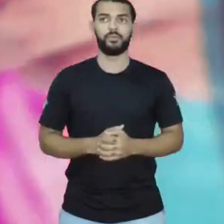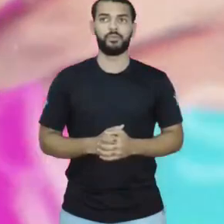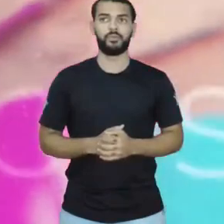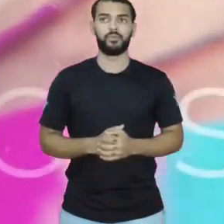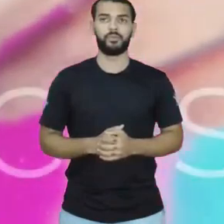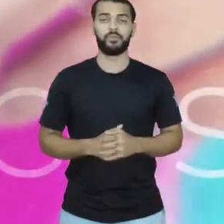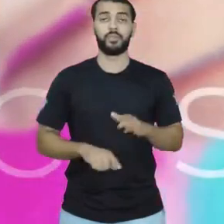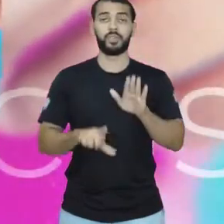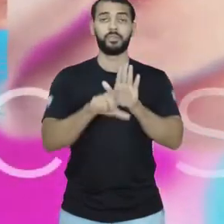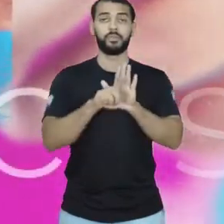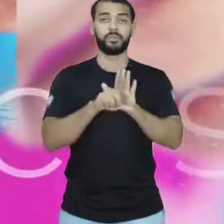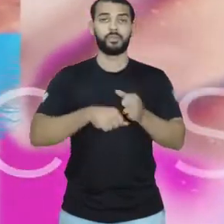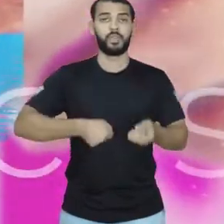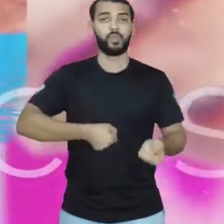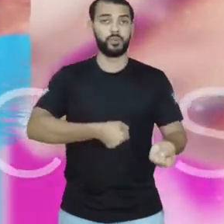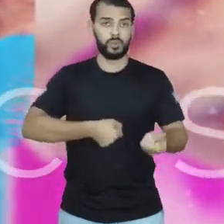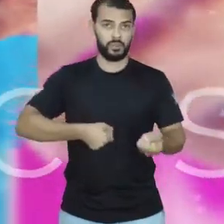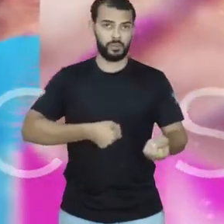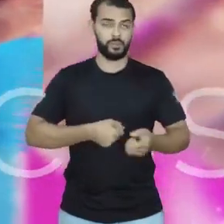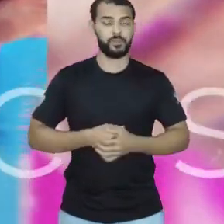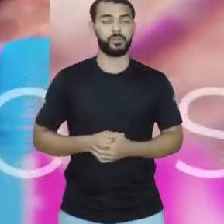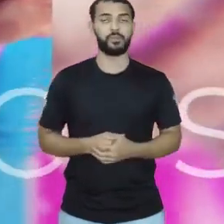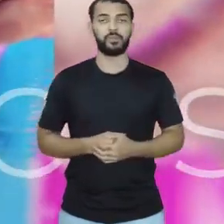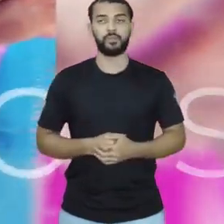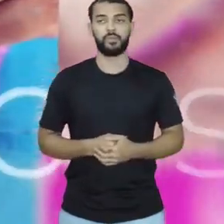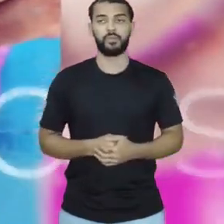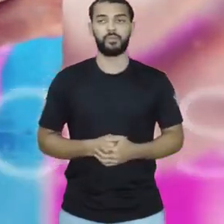Lei das Domésticas.